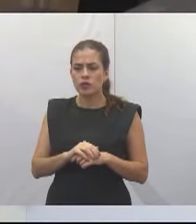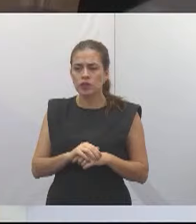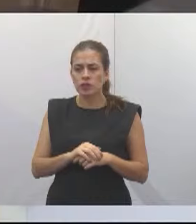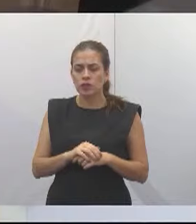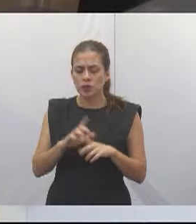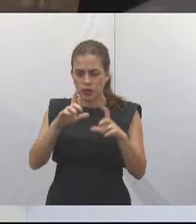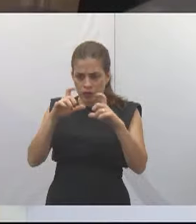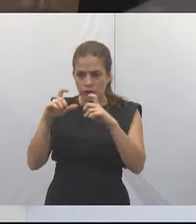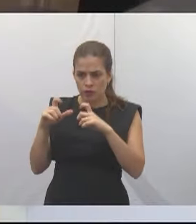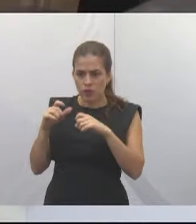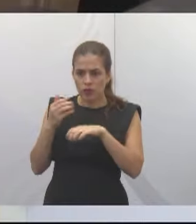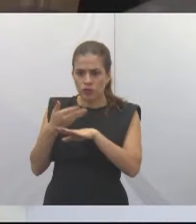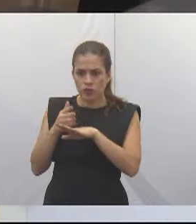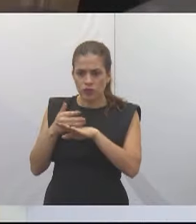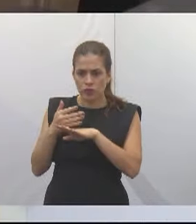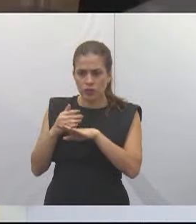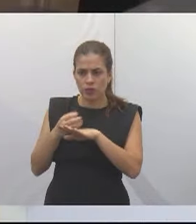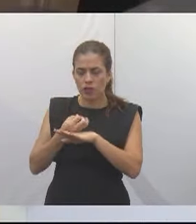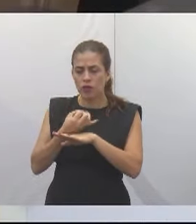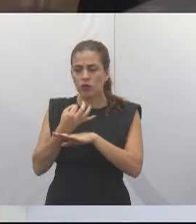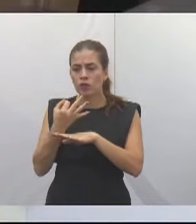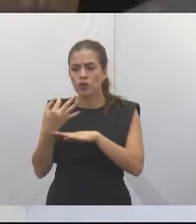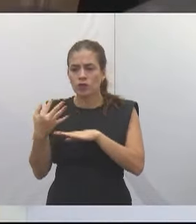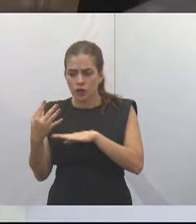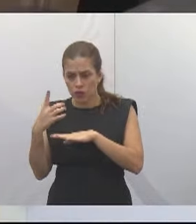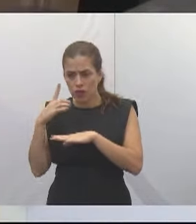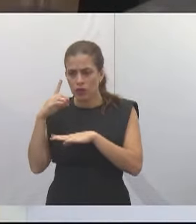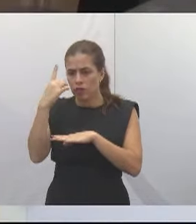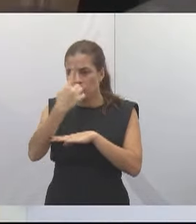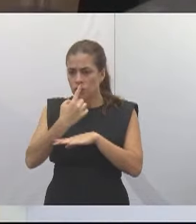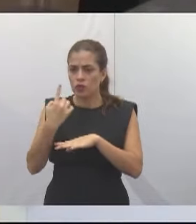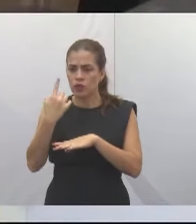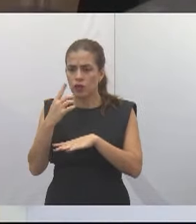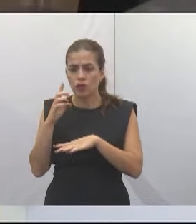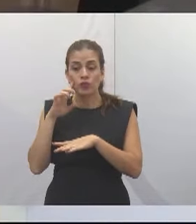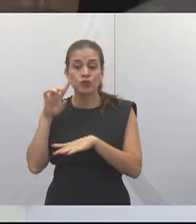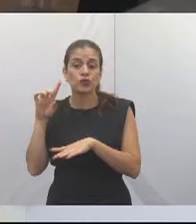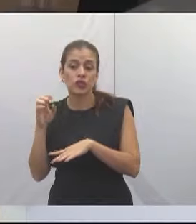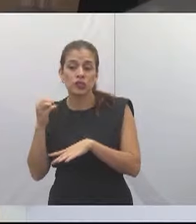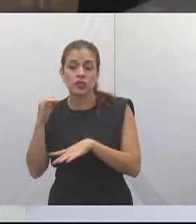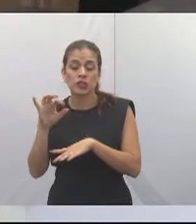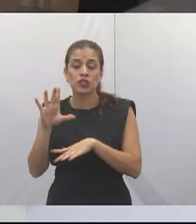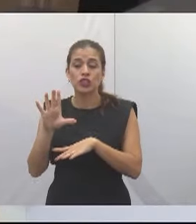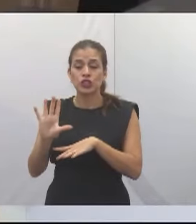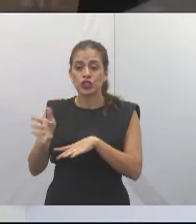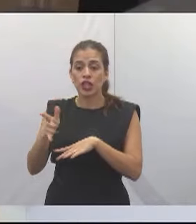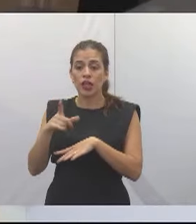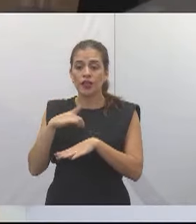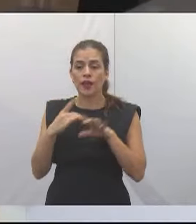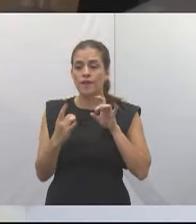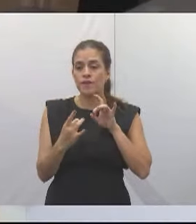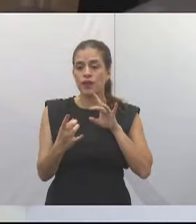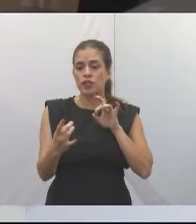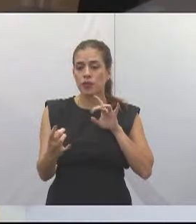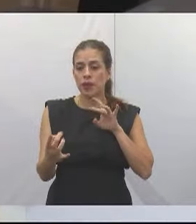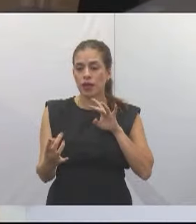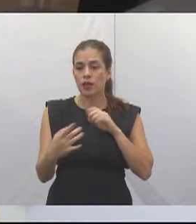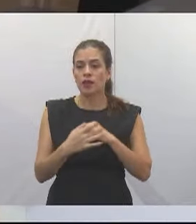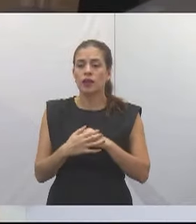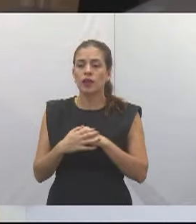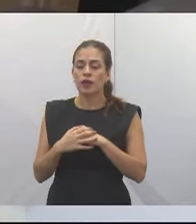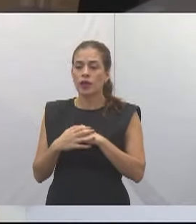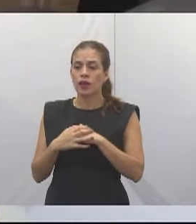vou passar para você quantas horas foram, que dia que foi, e se isso já trouxe um feedback. A Ângela, que